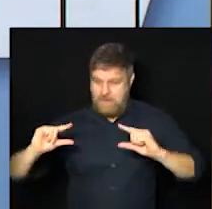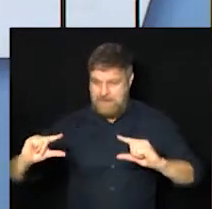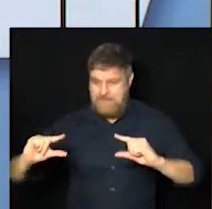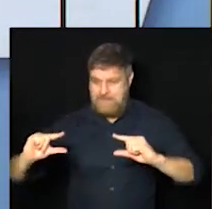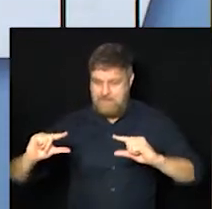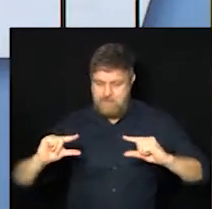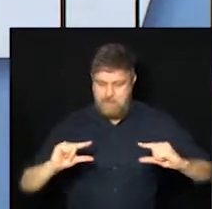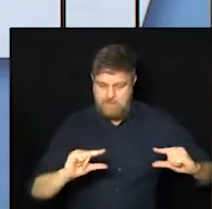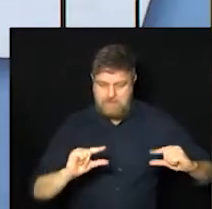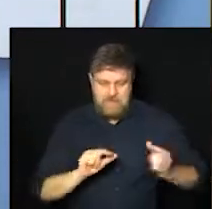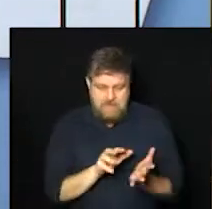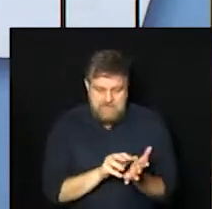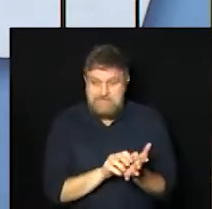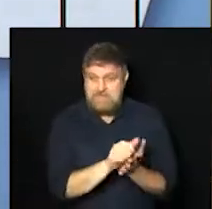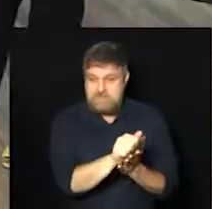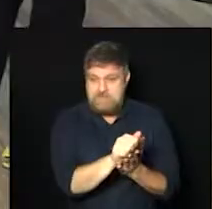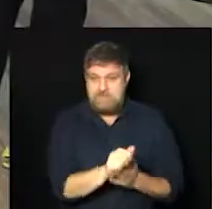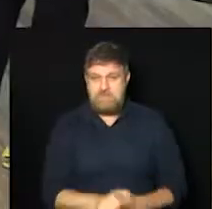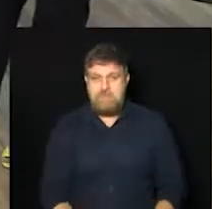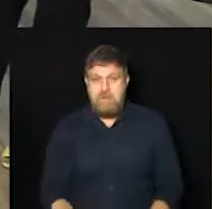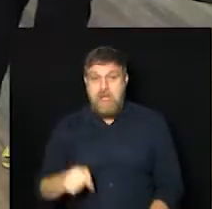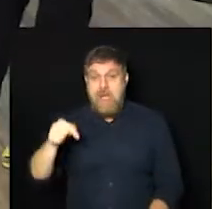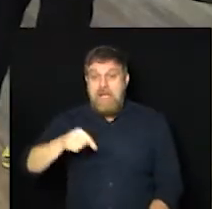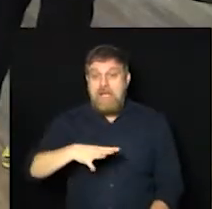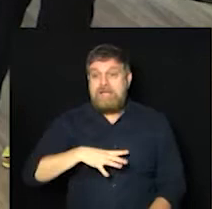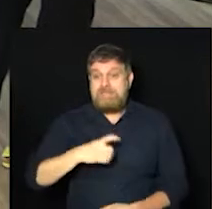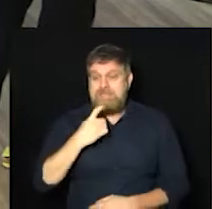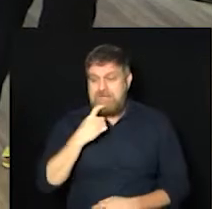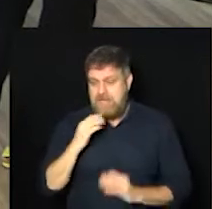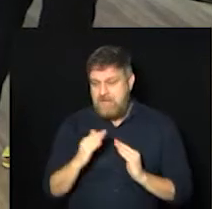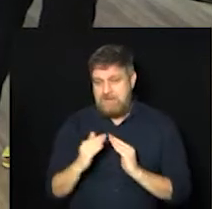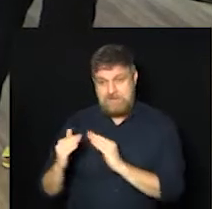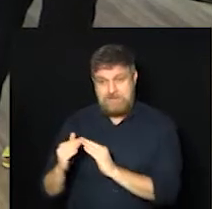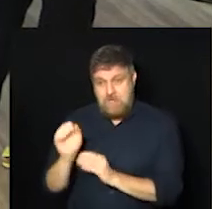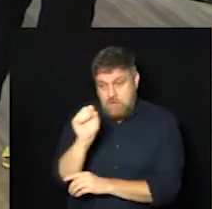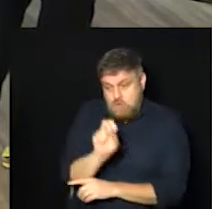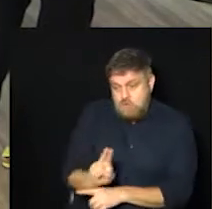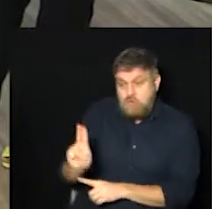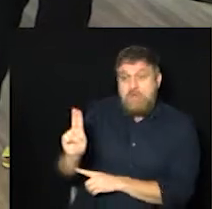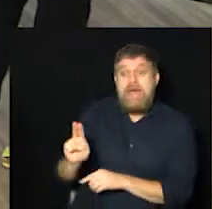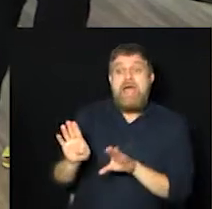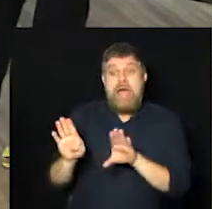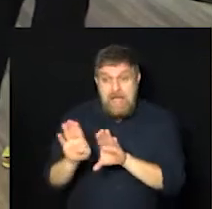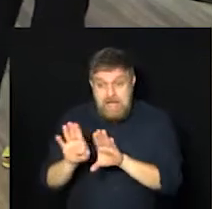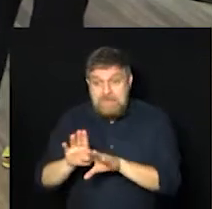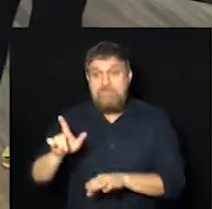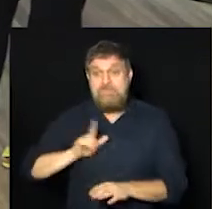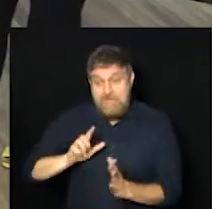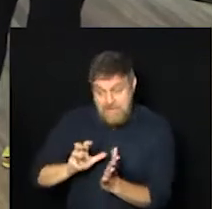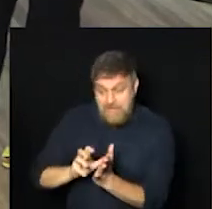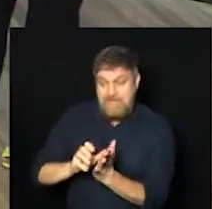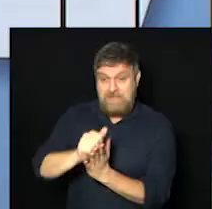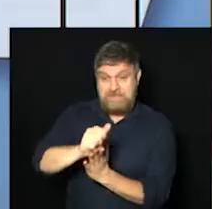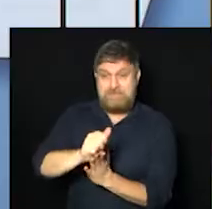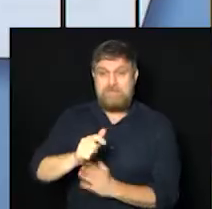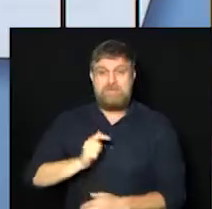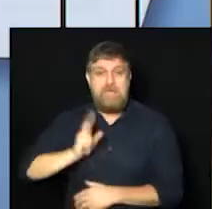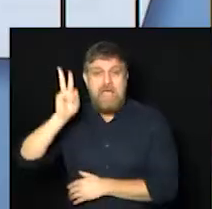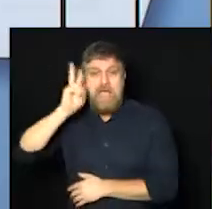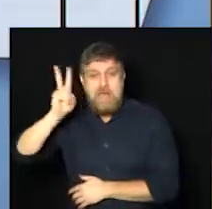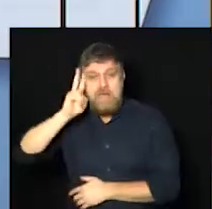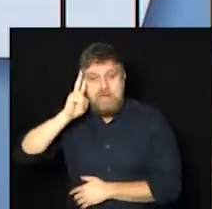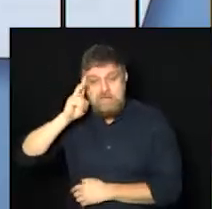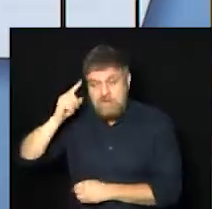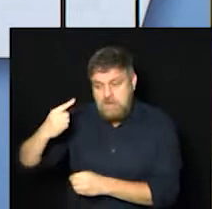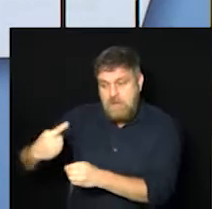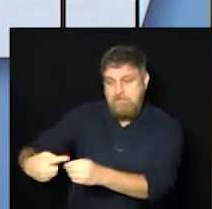fazer também a inscrição. E aqui na nossa cidade vizinha, Sumaré, também está fazendo a inscrição, lembrando que todos os municípios